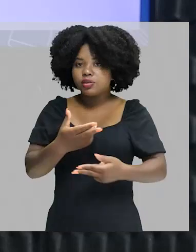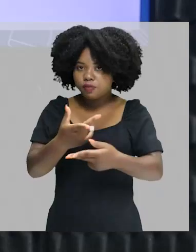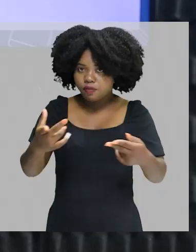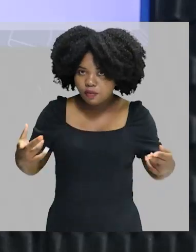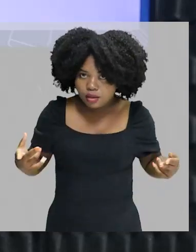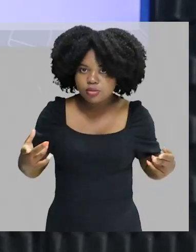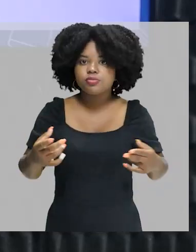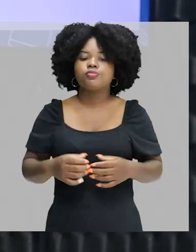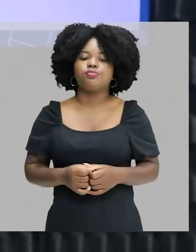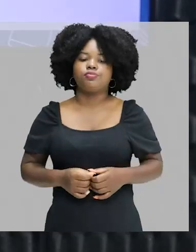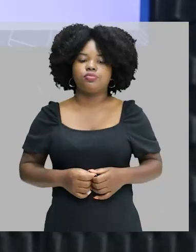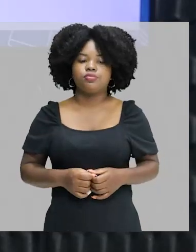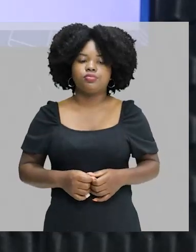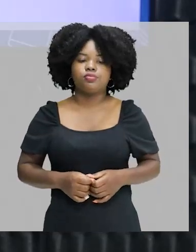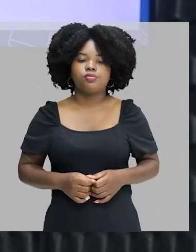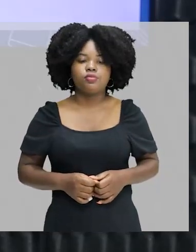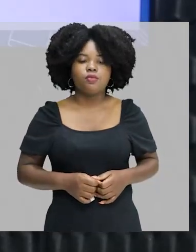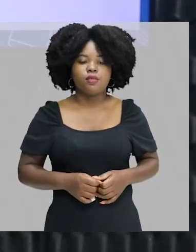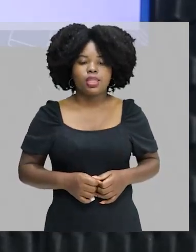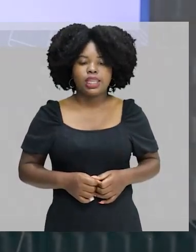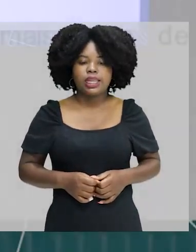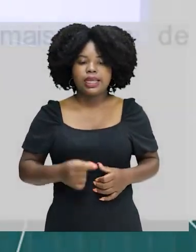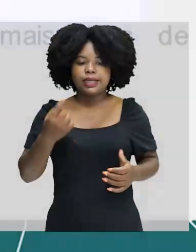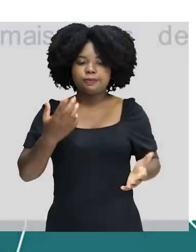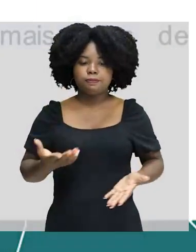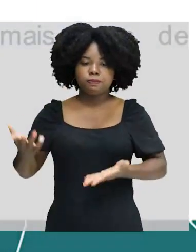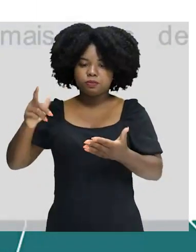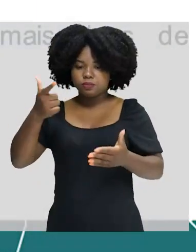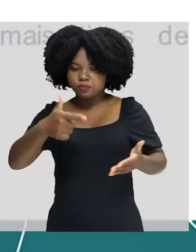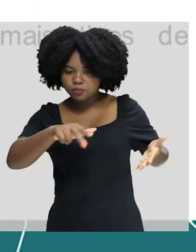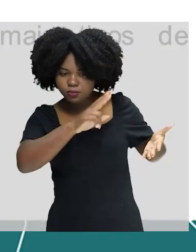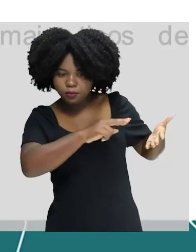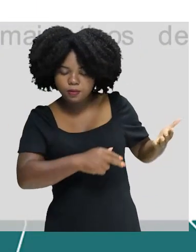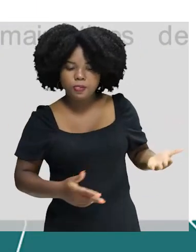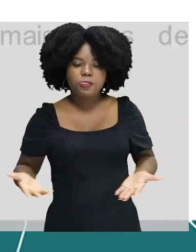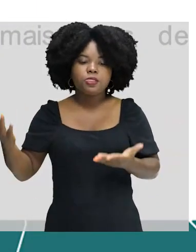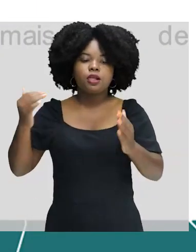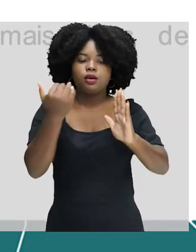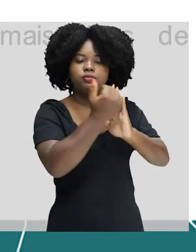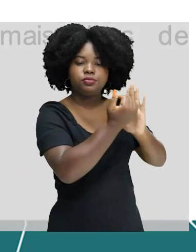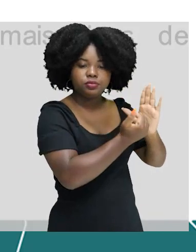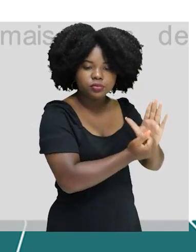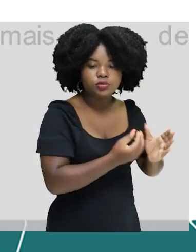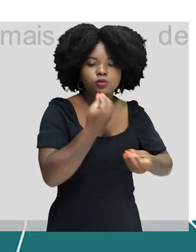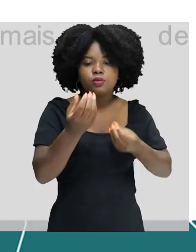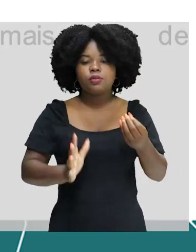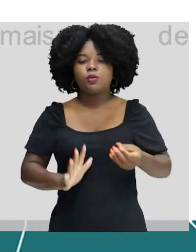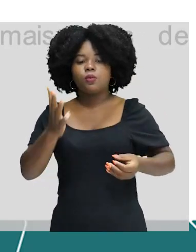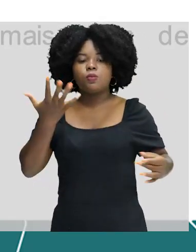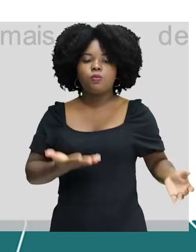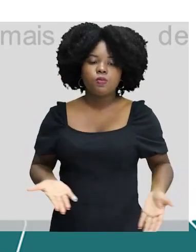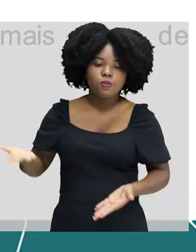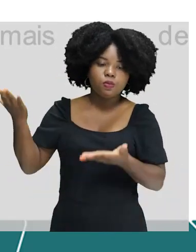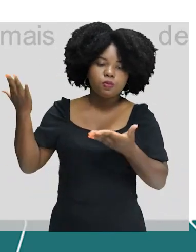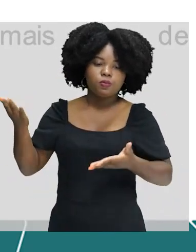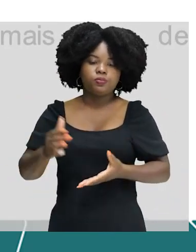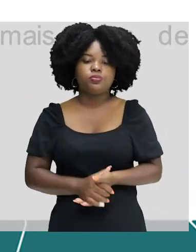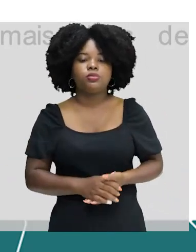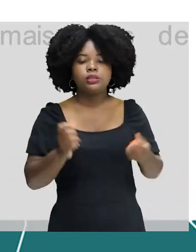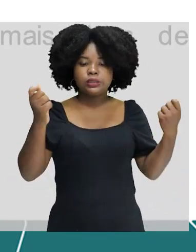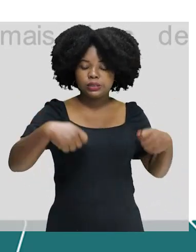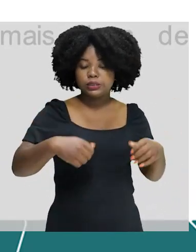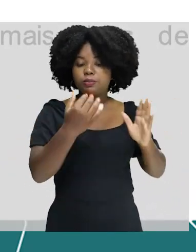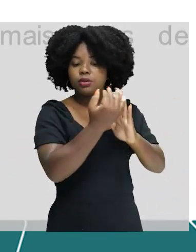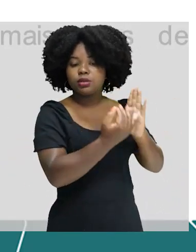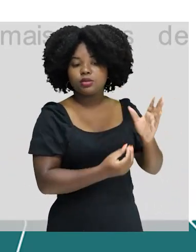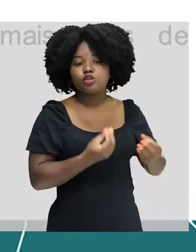foi dito, é uma macromolécula. Bom, a classificação dos polímeros, podemos